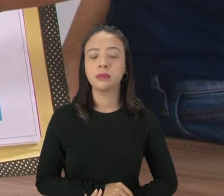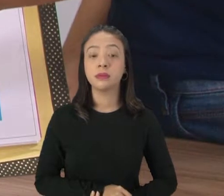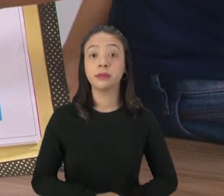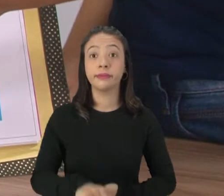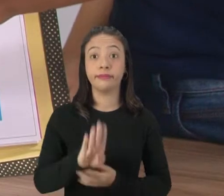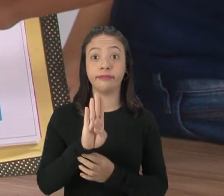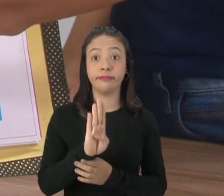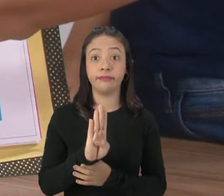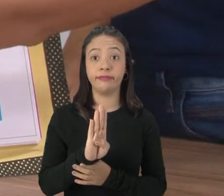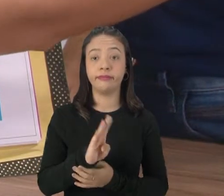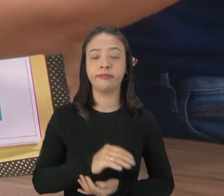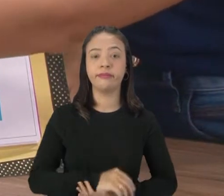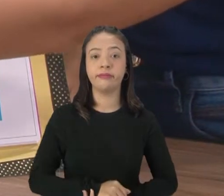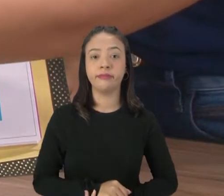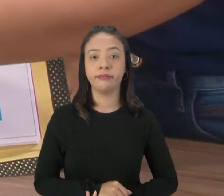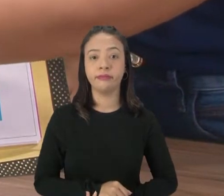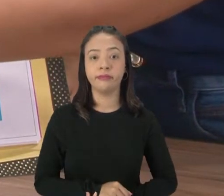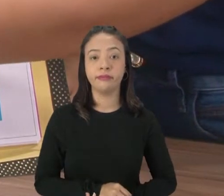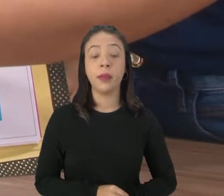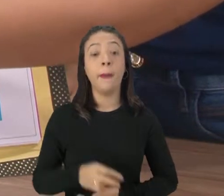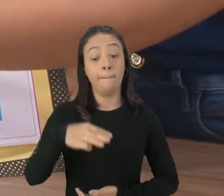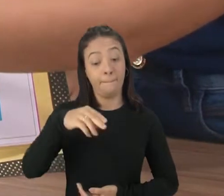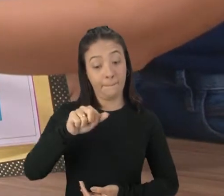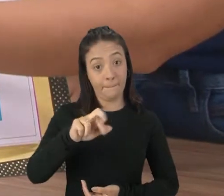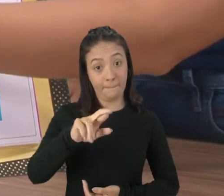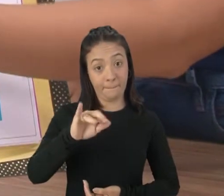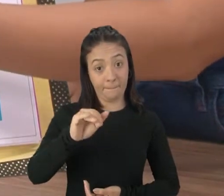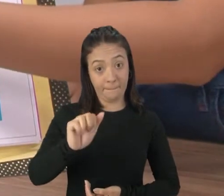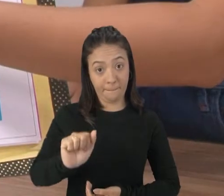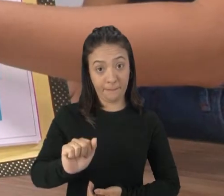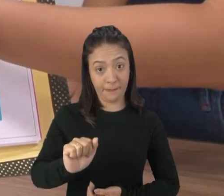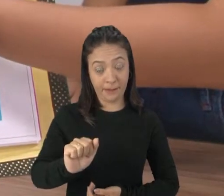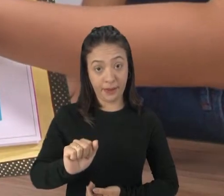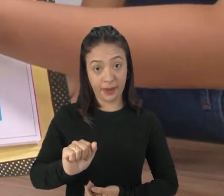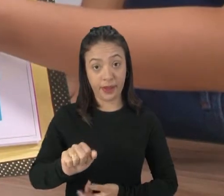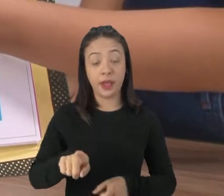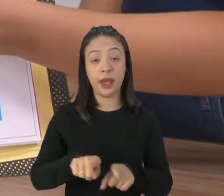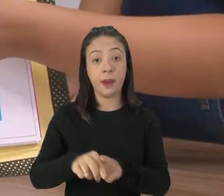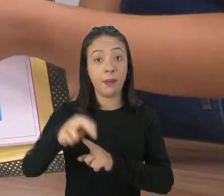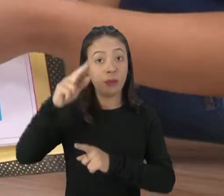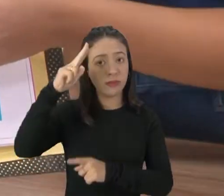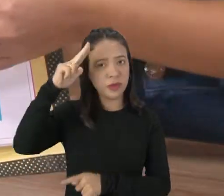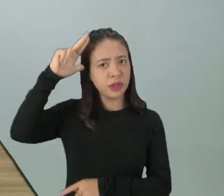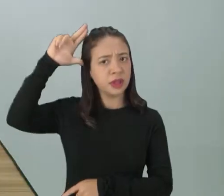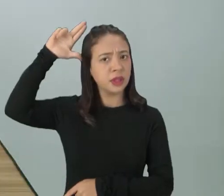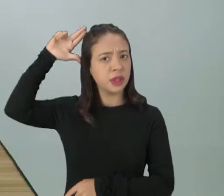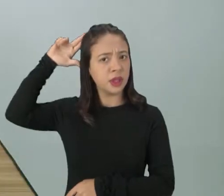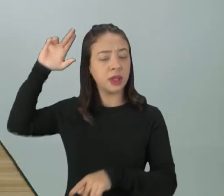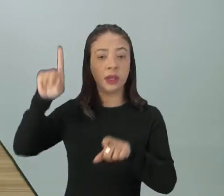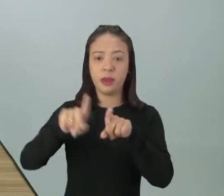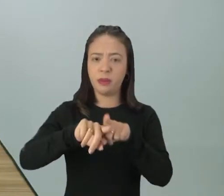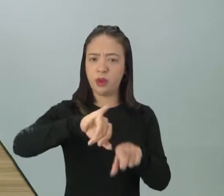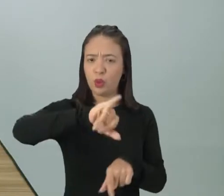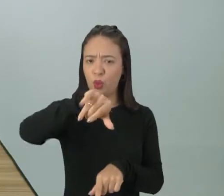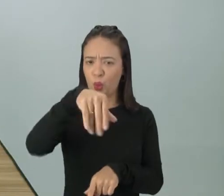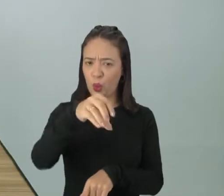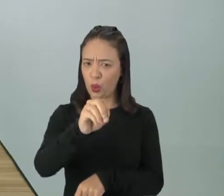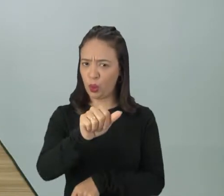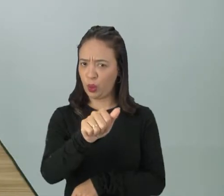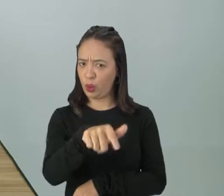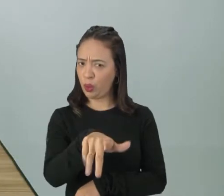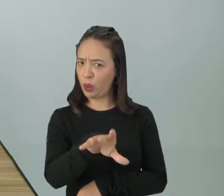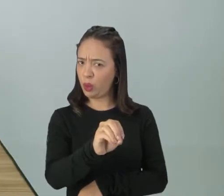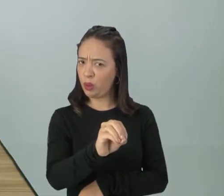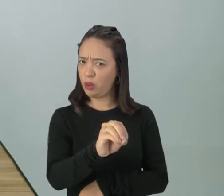B. A Maria, a Cinderela e o João.